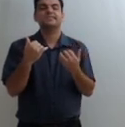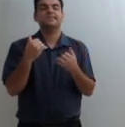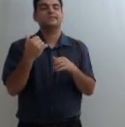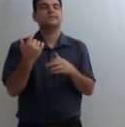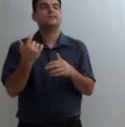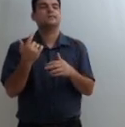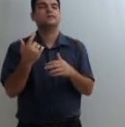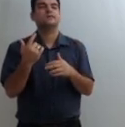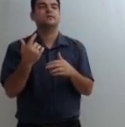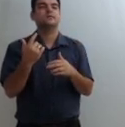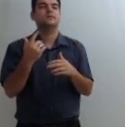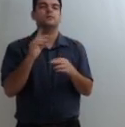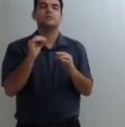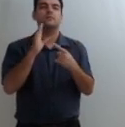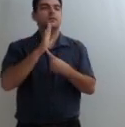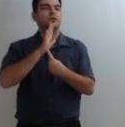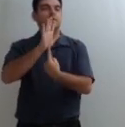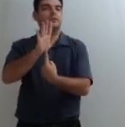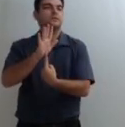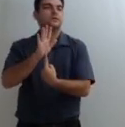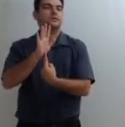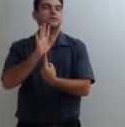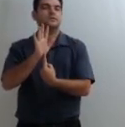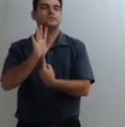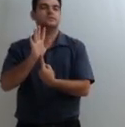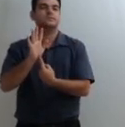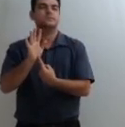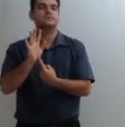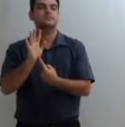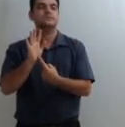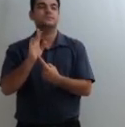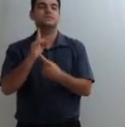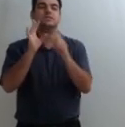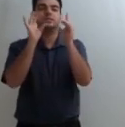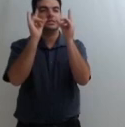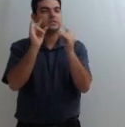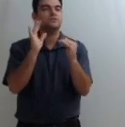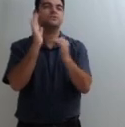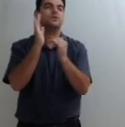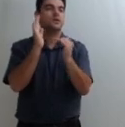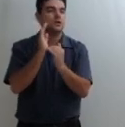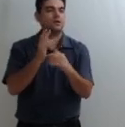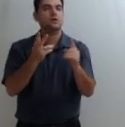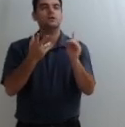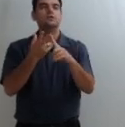sobre a ordem de apresentação das alegações finais,